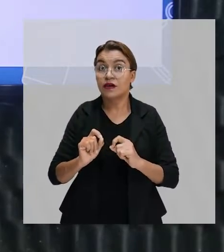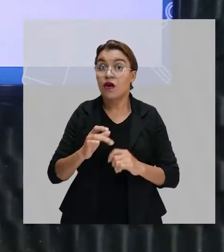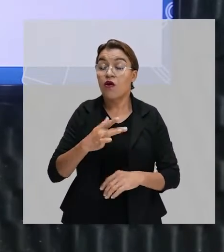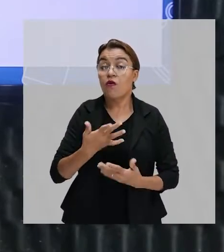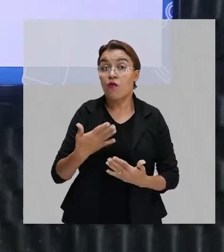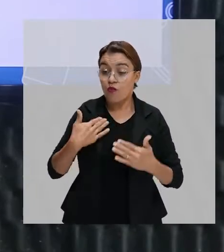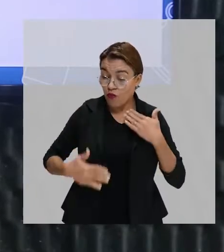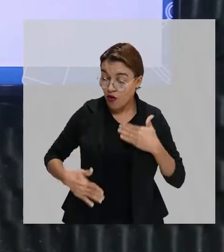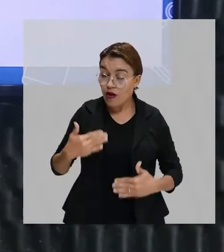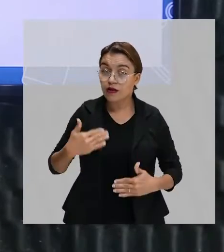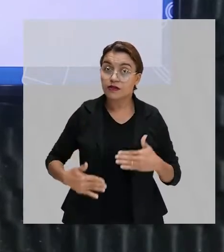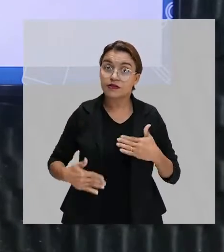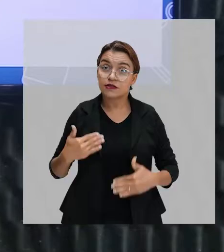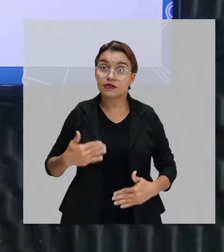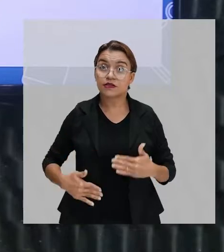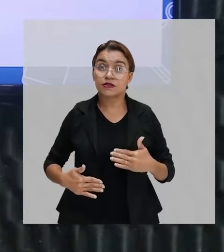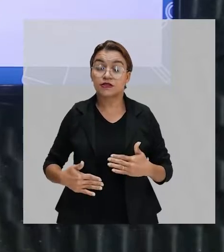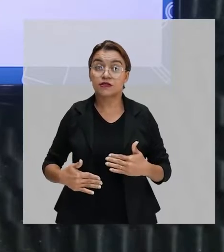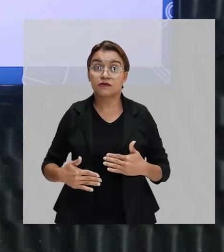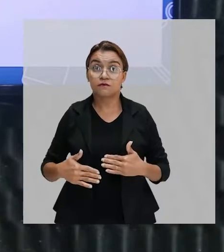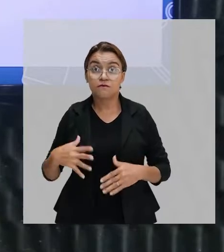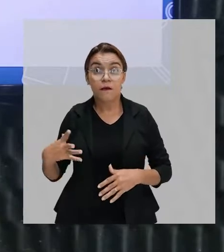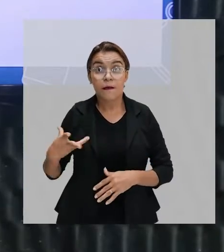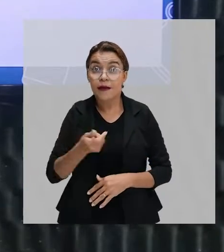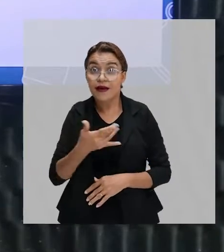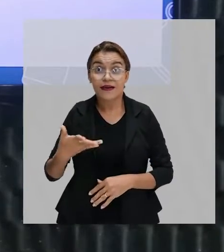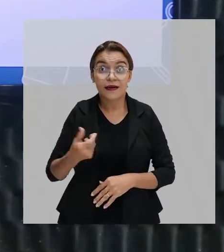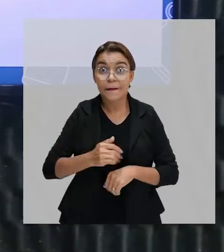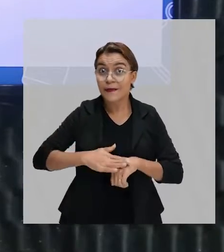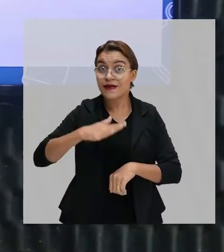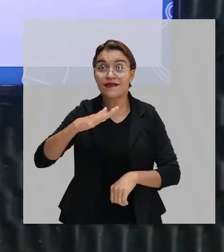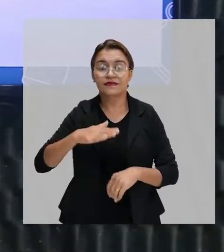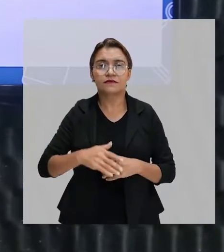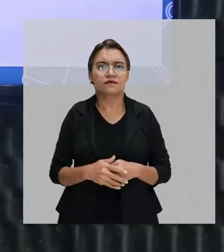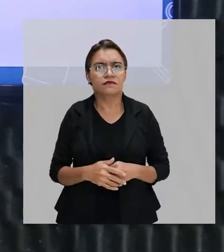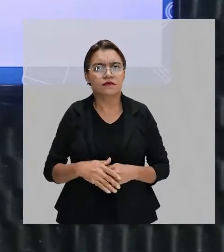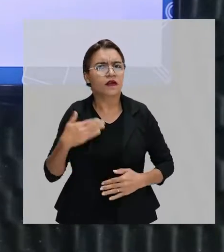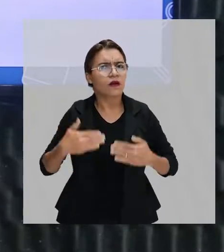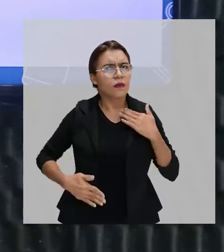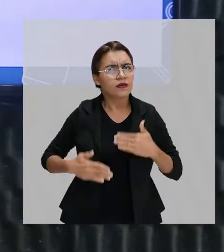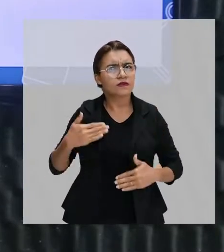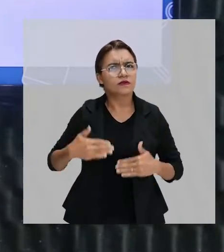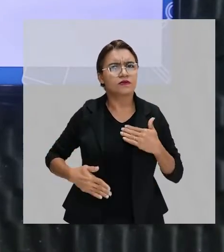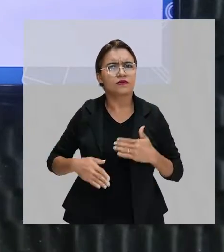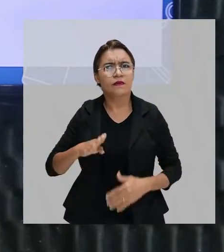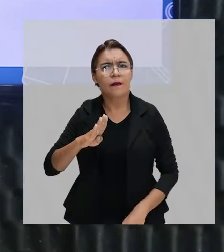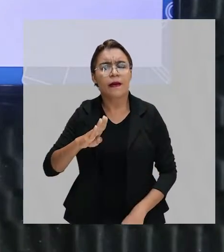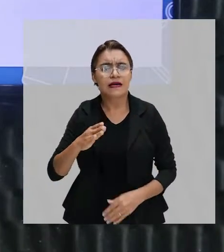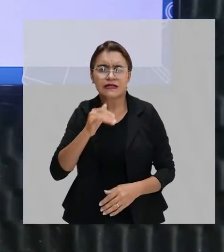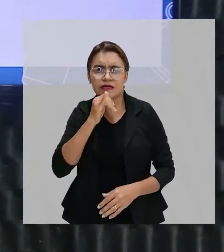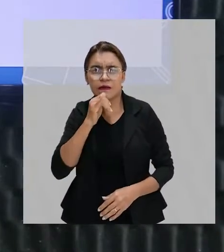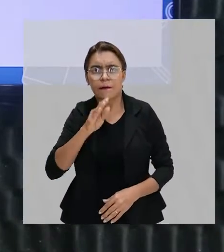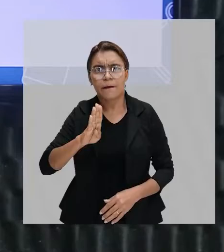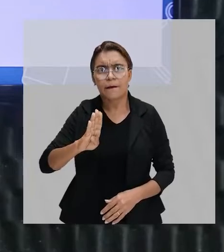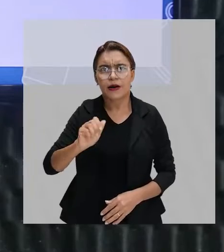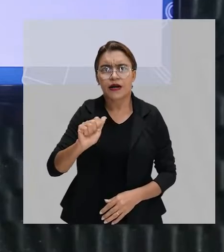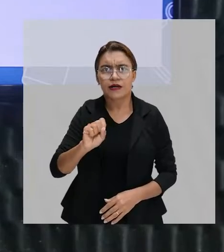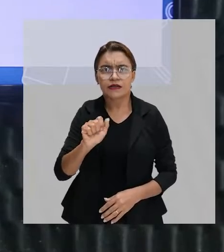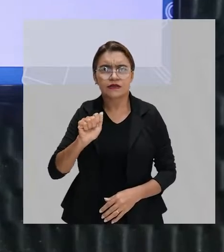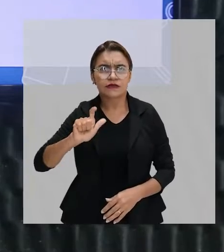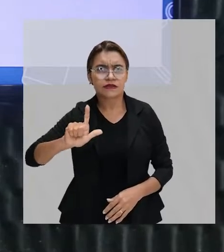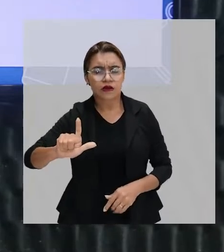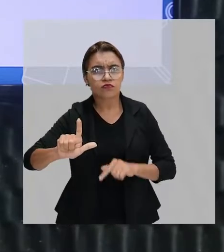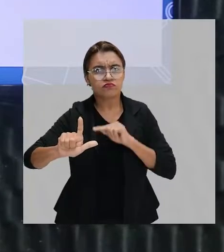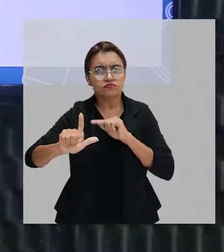seu organismo dela seja mais acelerado Professor o que é esse organismo basal organismo basal